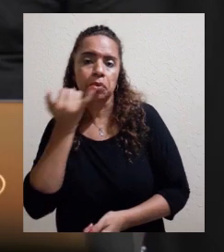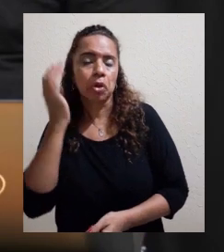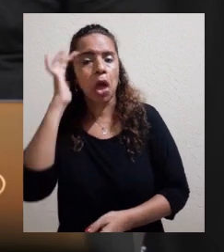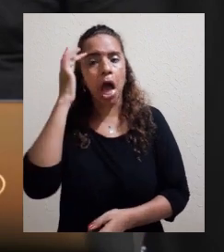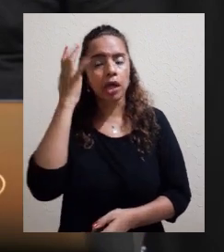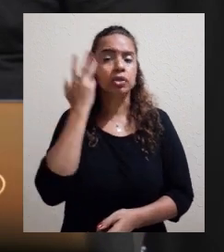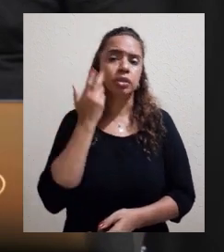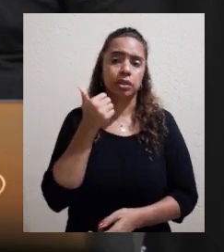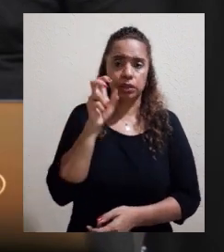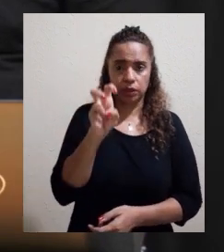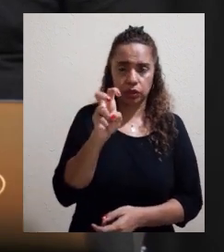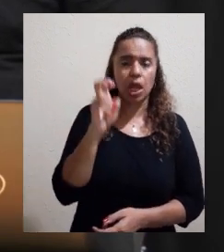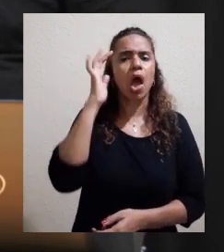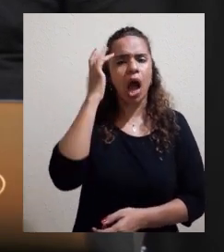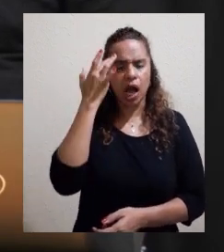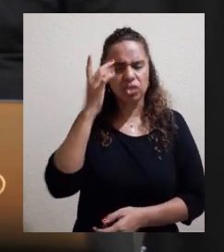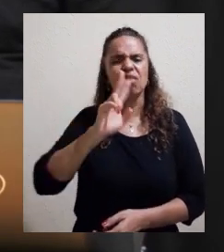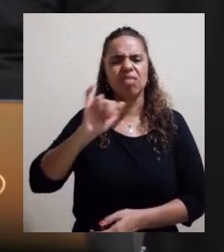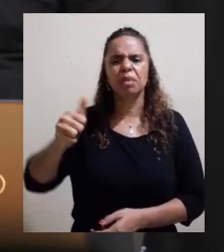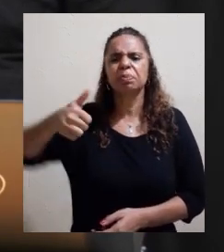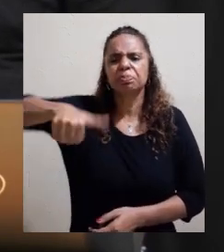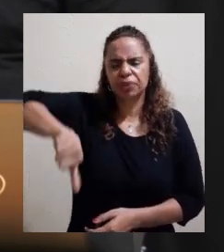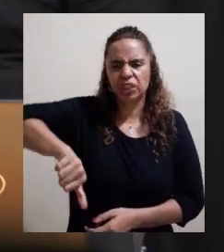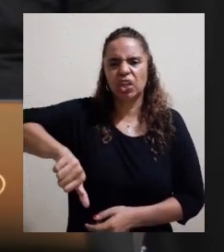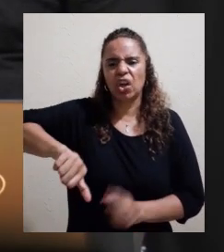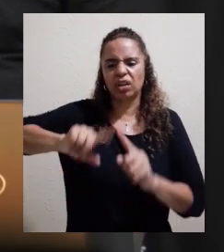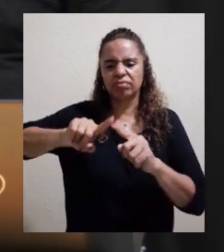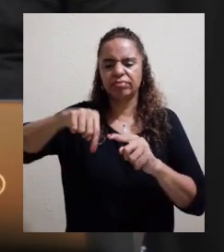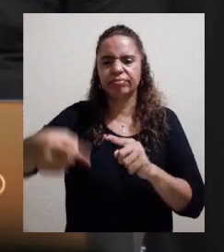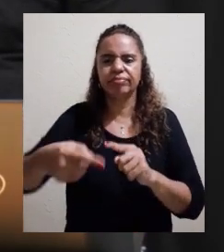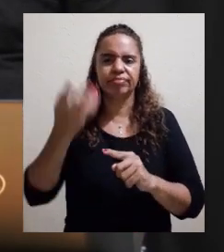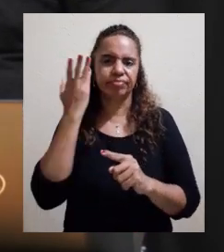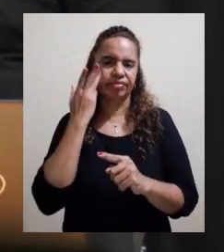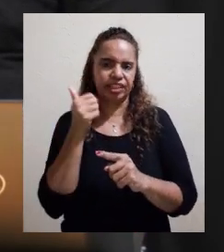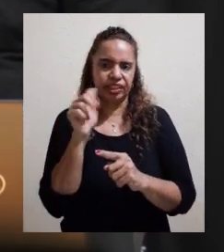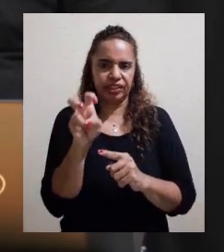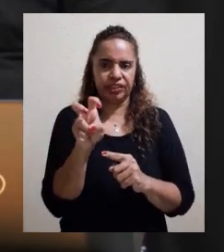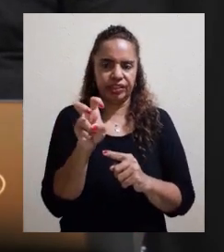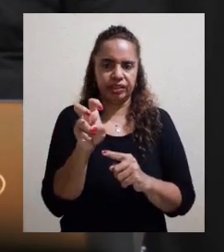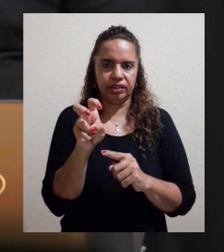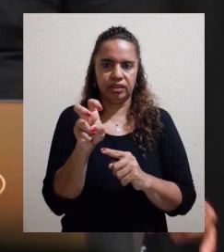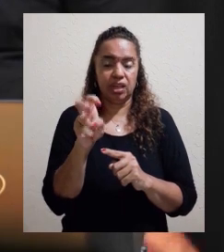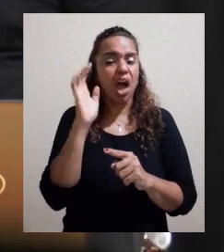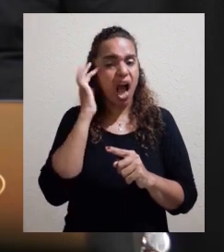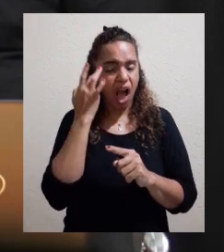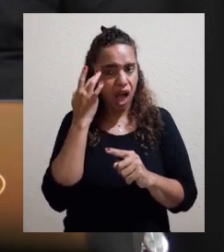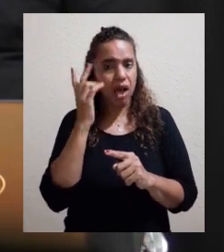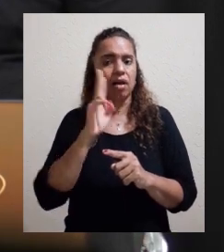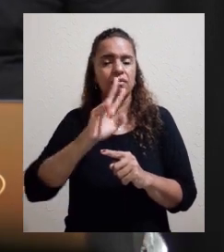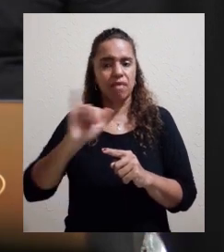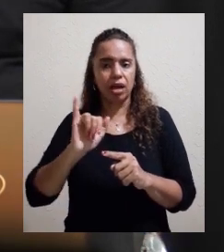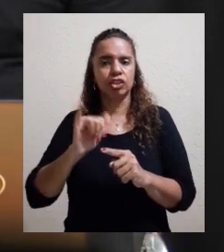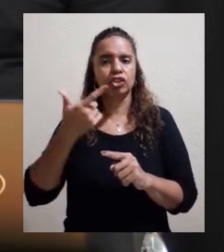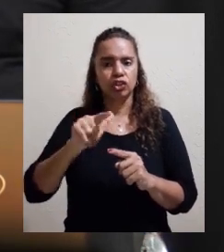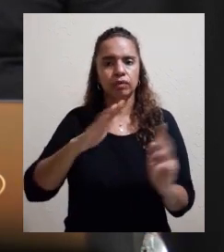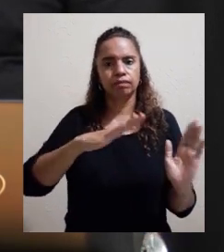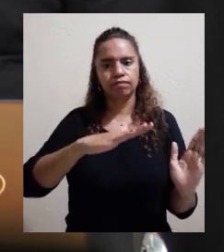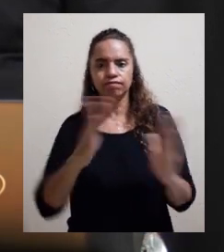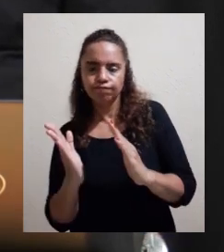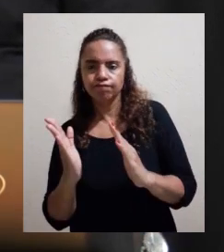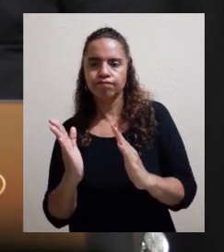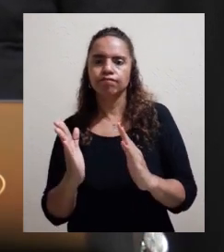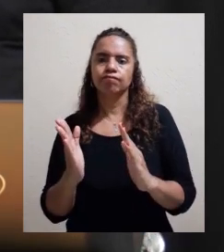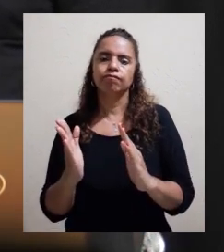A gente vai estar provavelmente pior do que a gente está hoje, a situação vai estar pior. Então, o que vai acontecer é que daqui a 15 dias todo